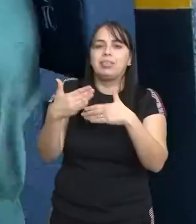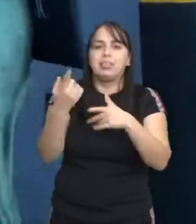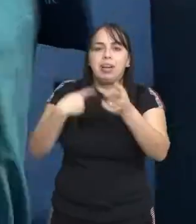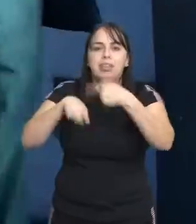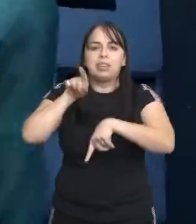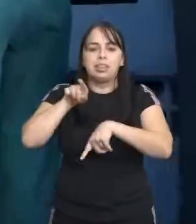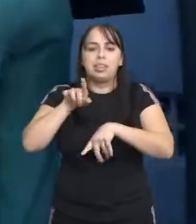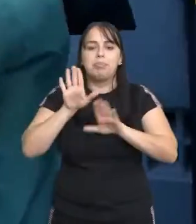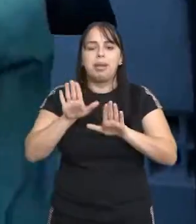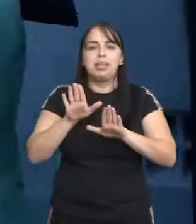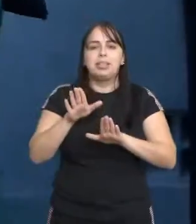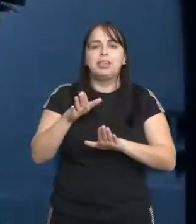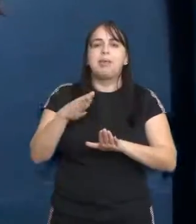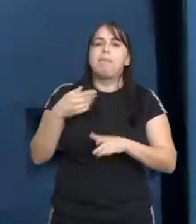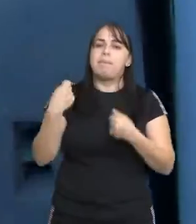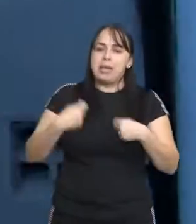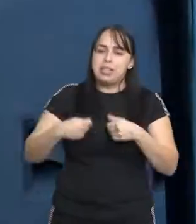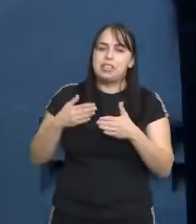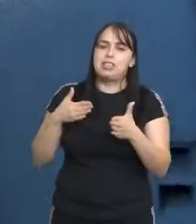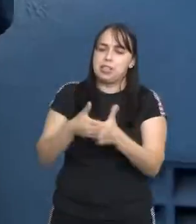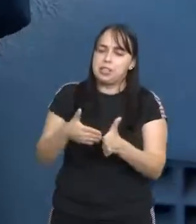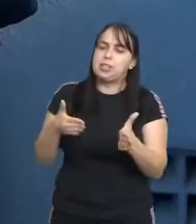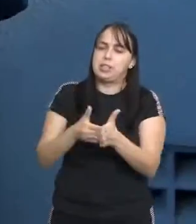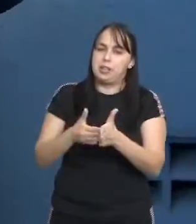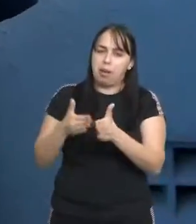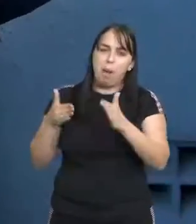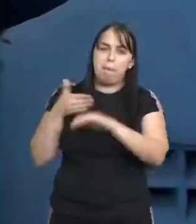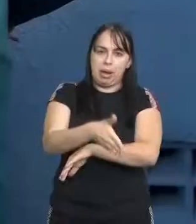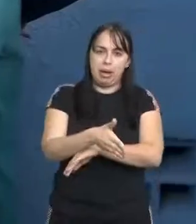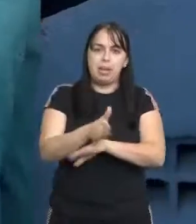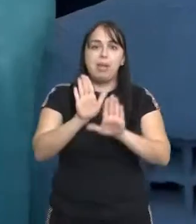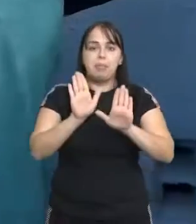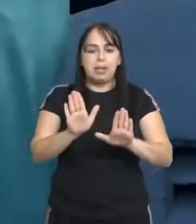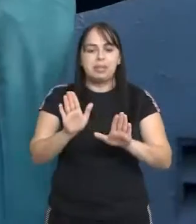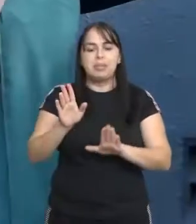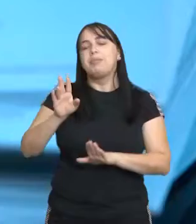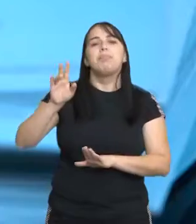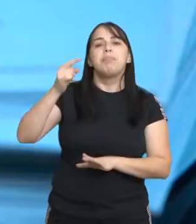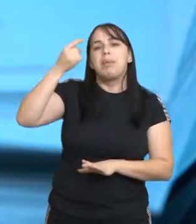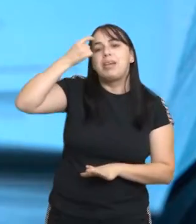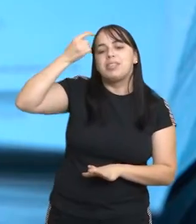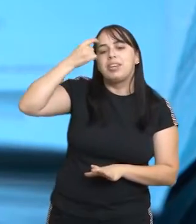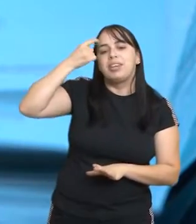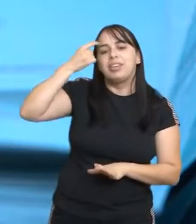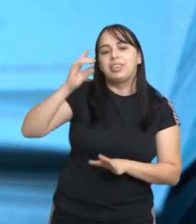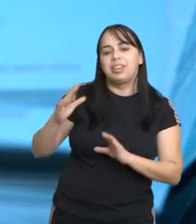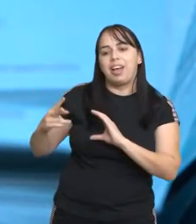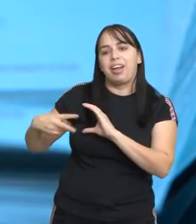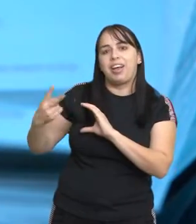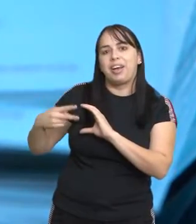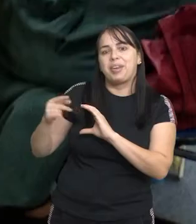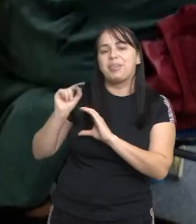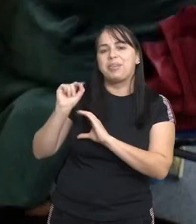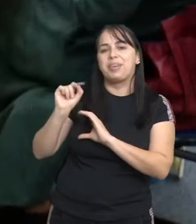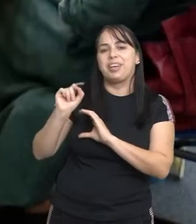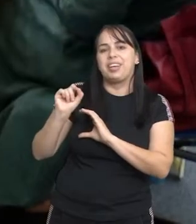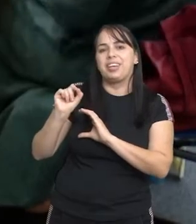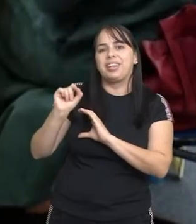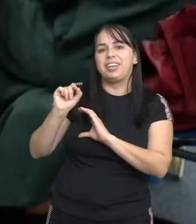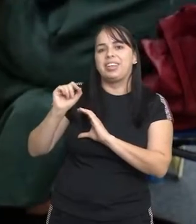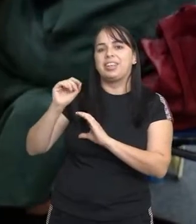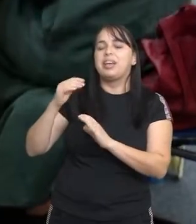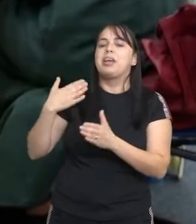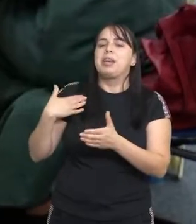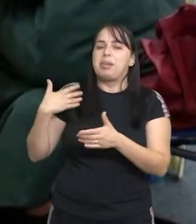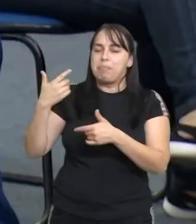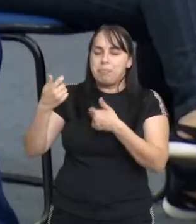avanços, quem convive com o autismo sabe que ainda há muitas barreiras para superar. E é pensando nessa realidade que a Câmara